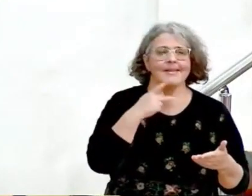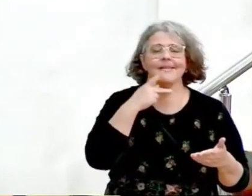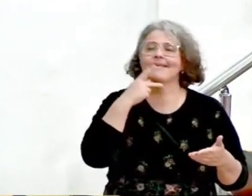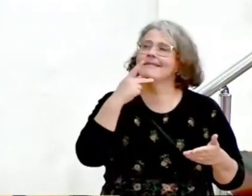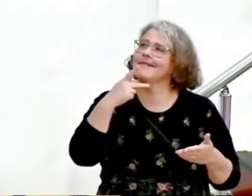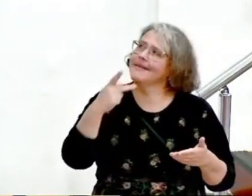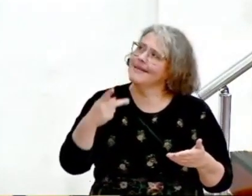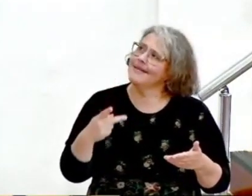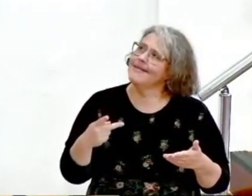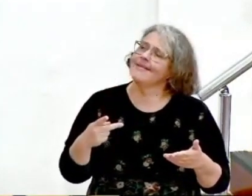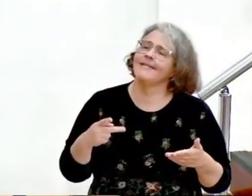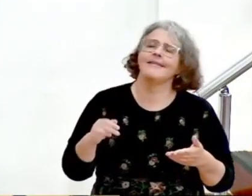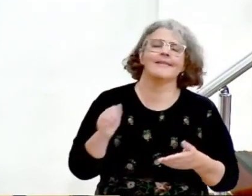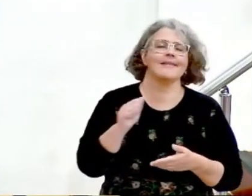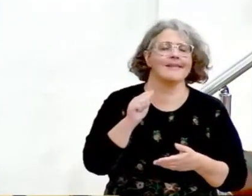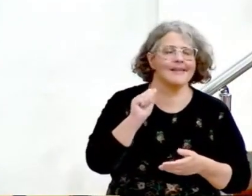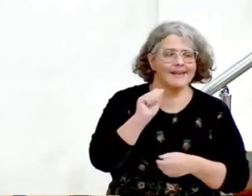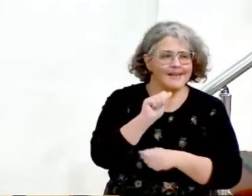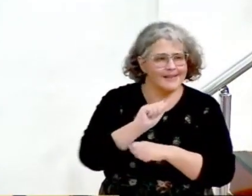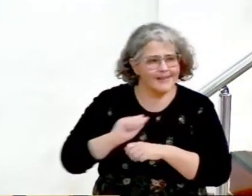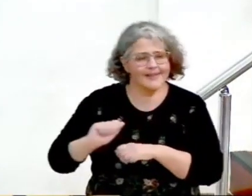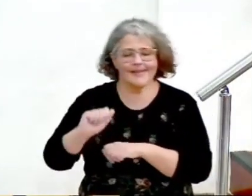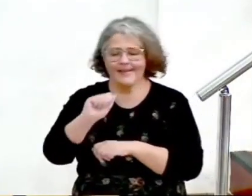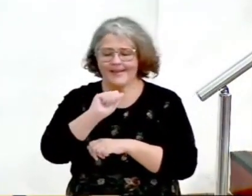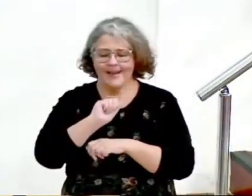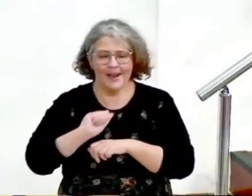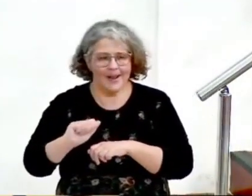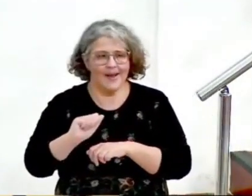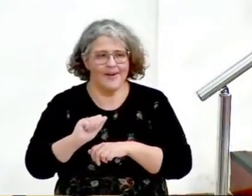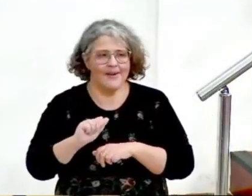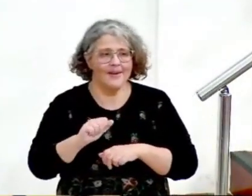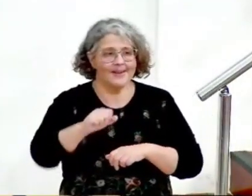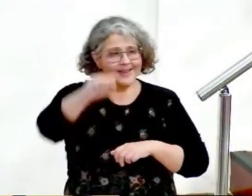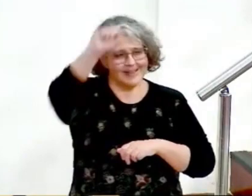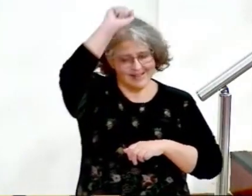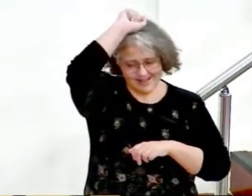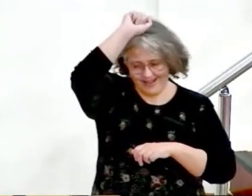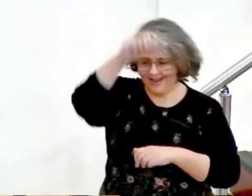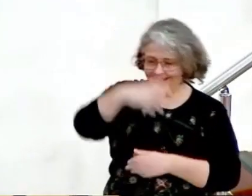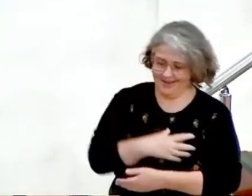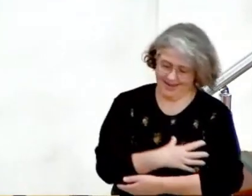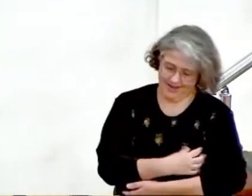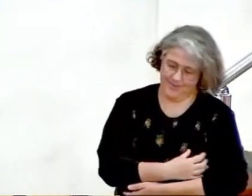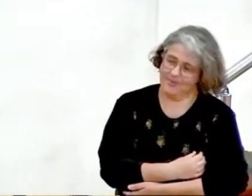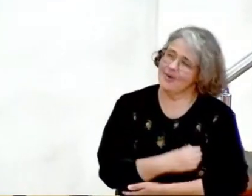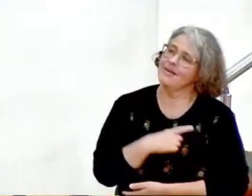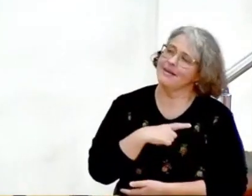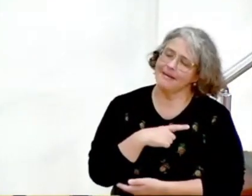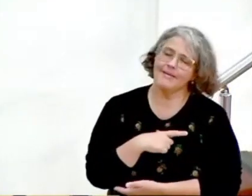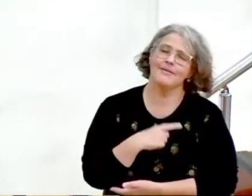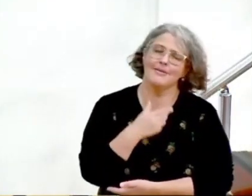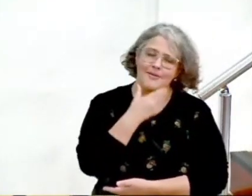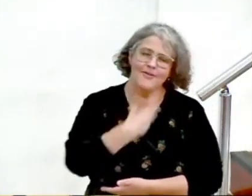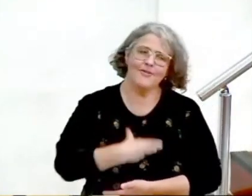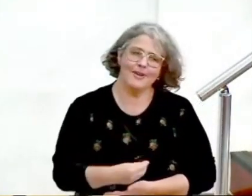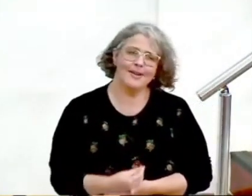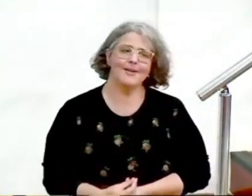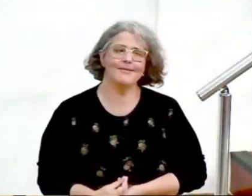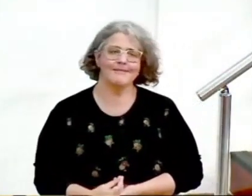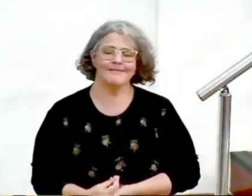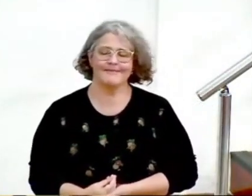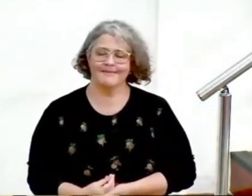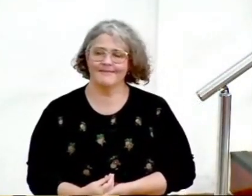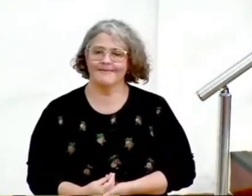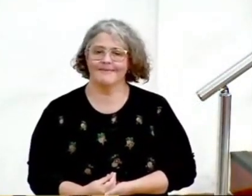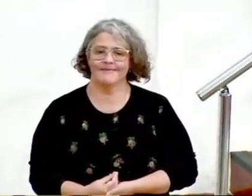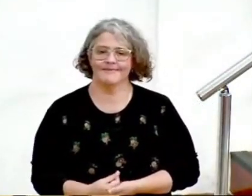Sara amamentaria um filho? Pois na sua velhice lhe dei um filho. Oremos. Meu querido,